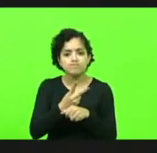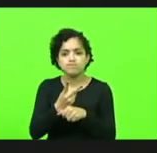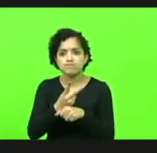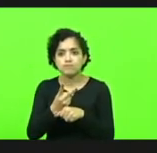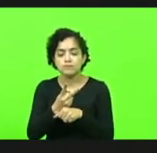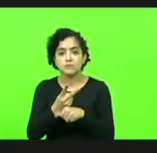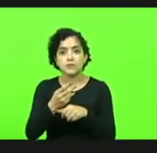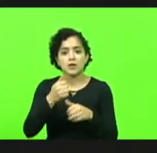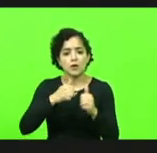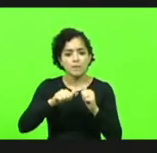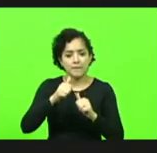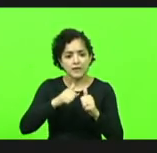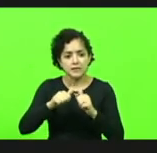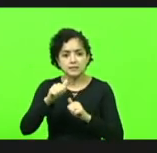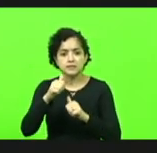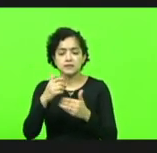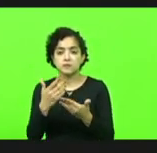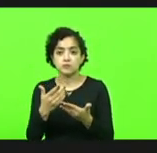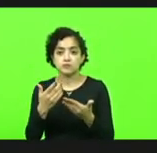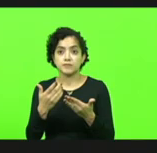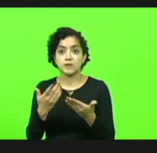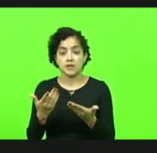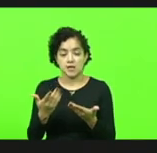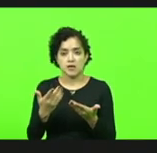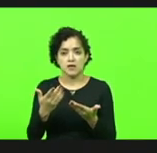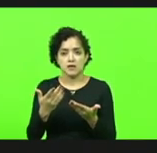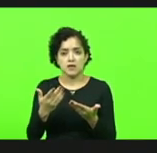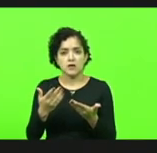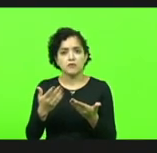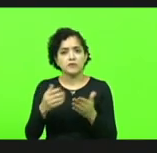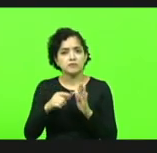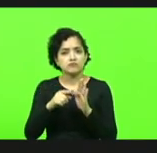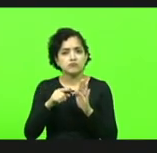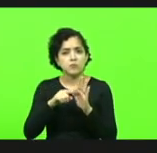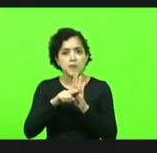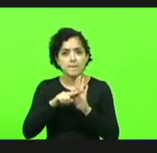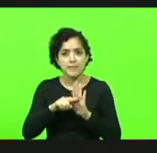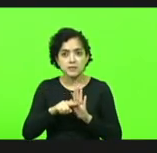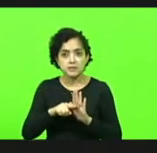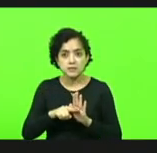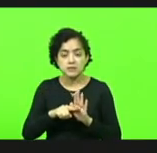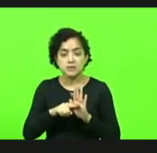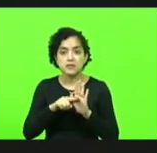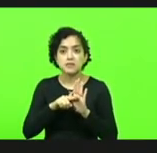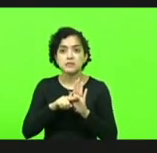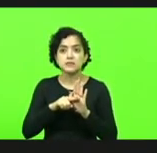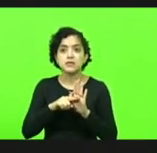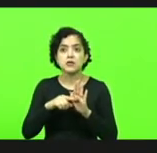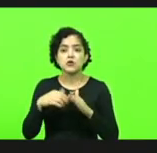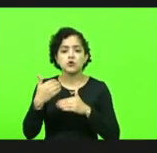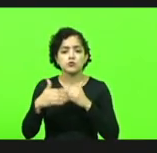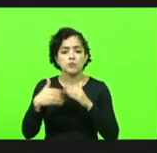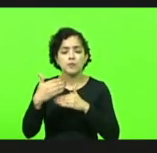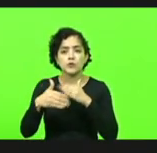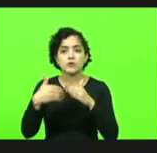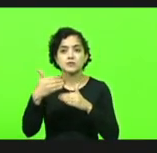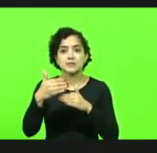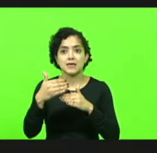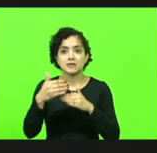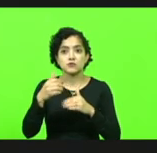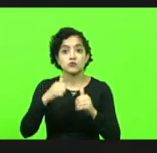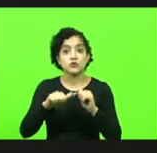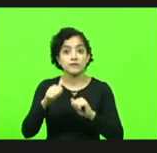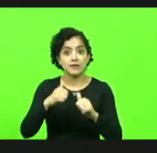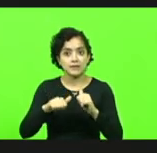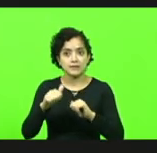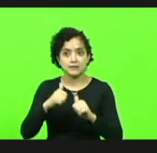as intervenções. Eu fiz um breve histórico aqui do processo de avaliação na PAI de Jaraguá do Sul.